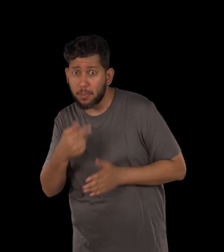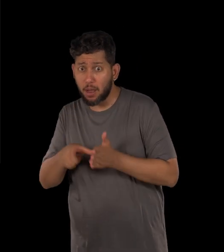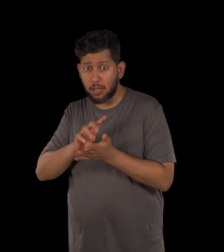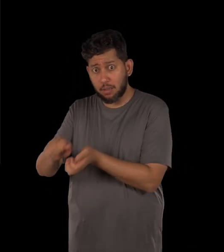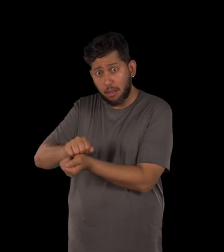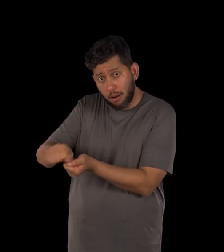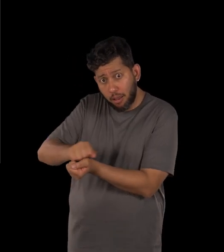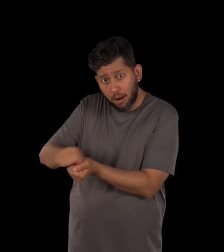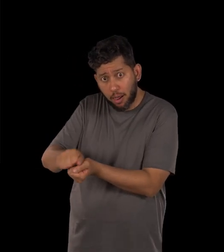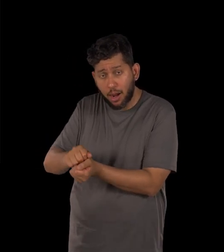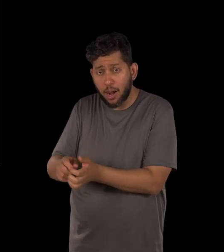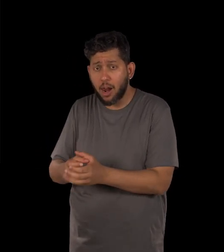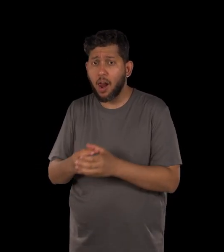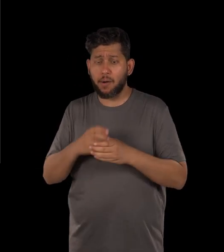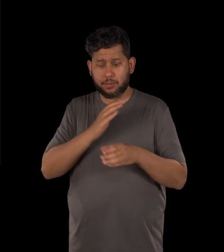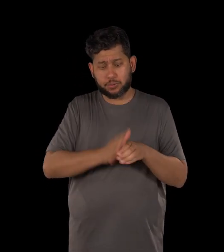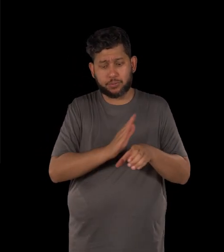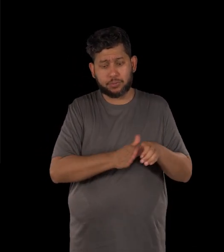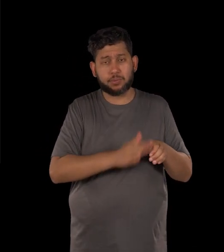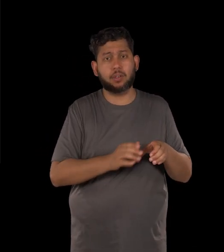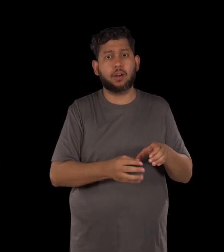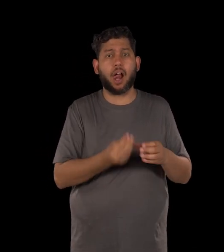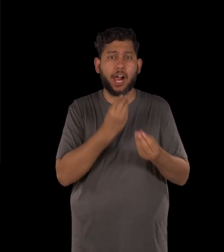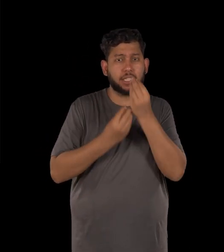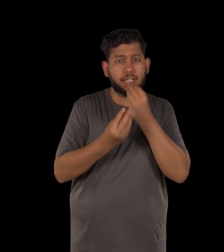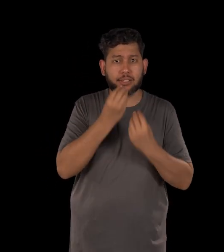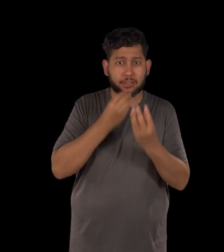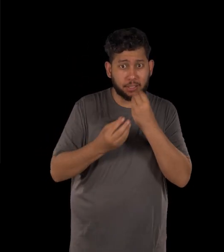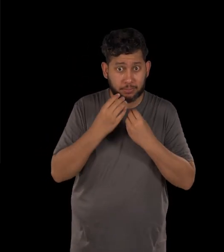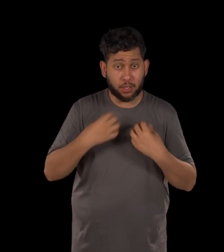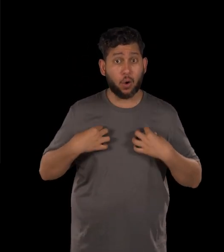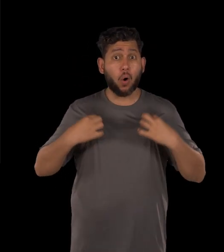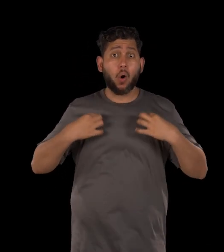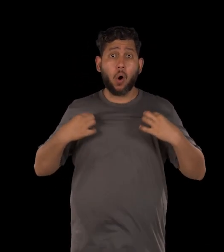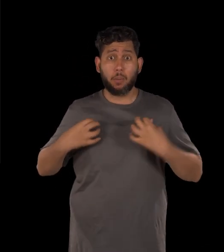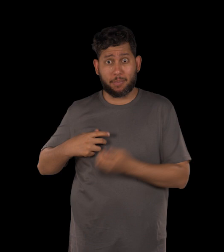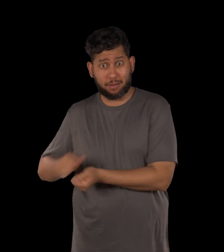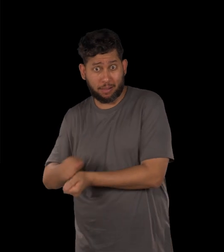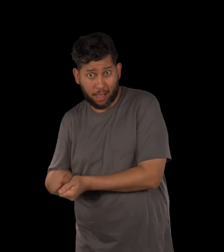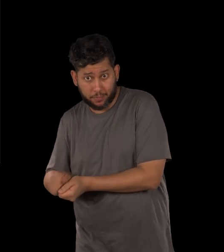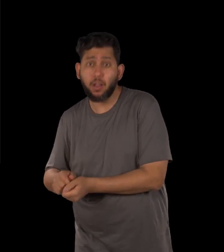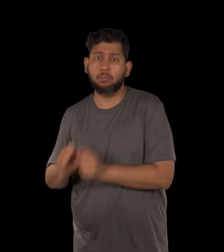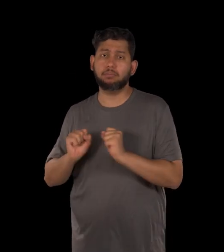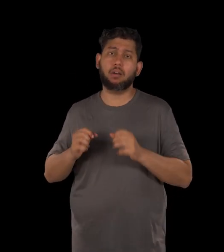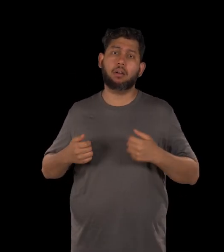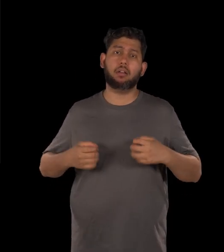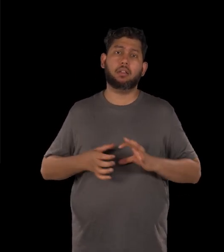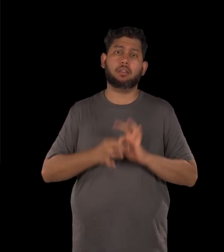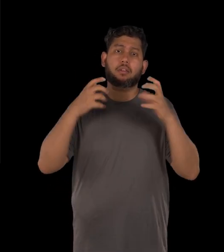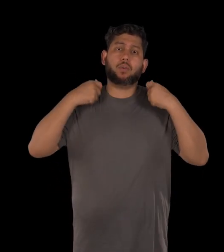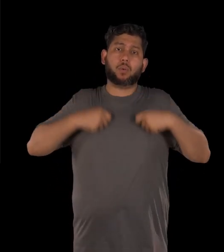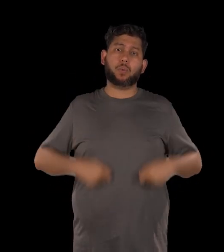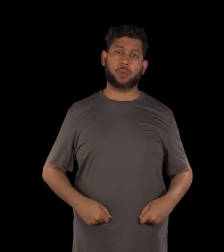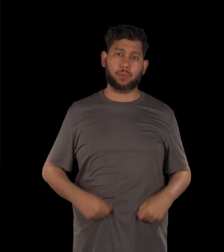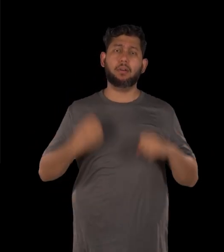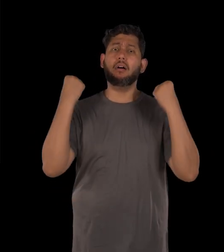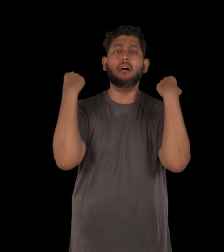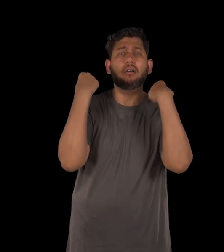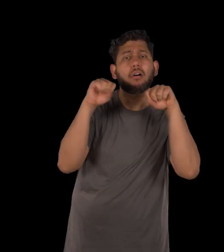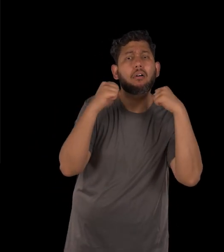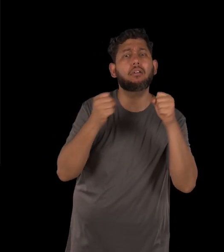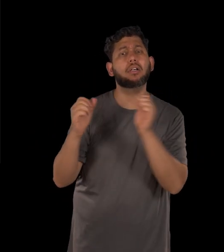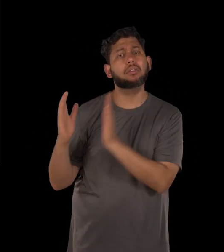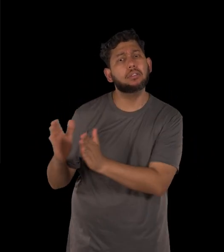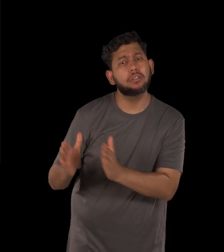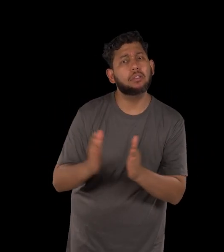principalmente frutas e legumes. Usar sempre roupas limpas. Praticar atividade física regularmente.